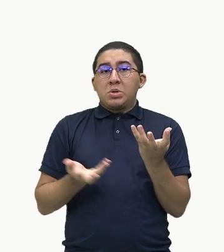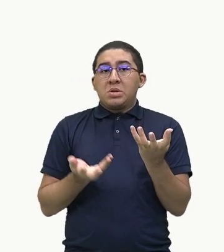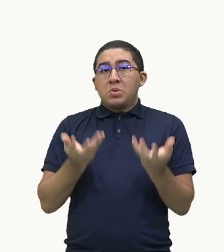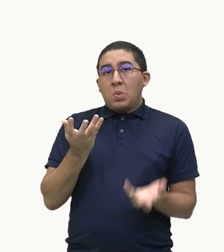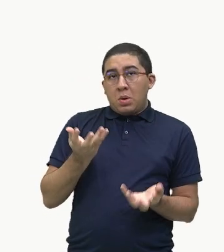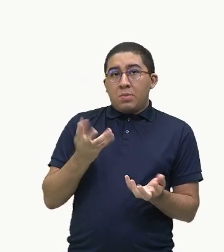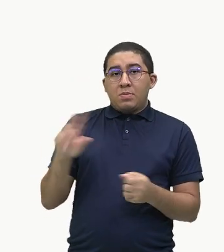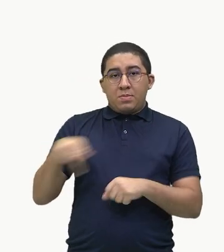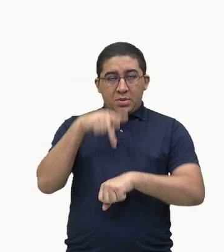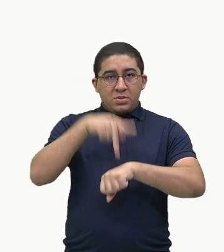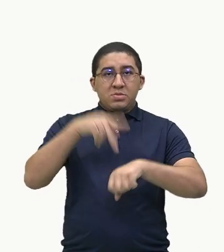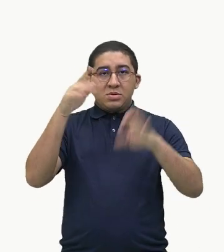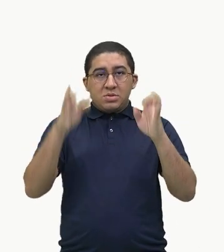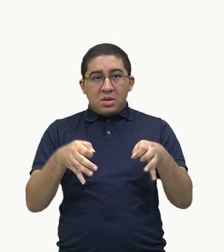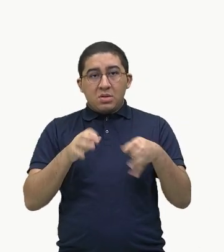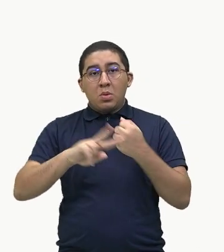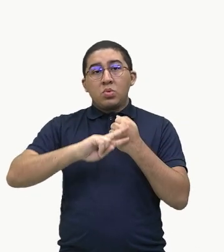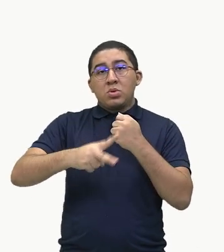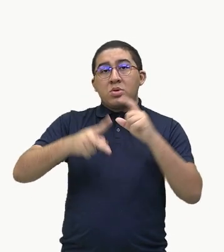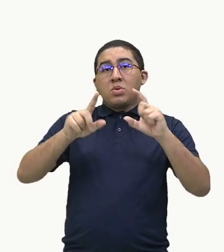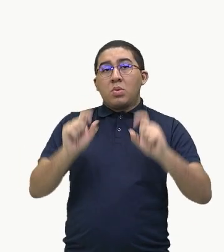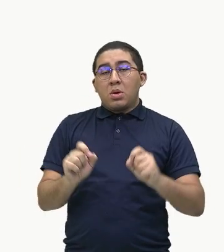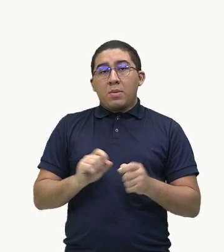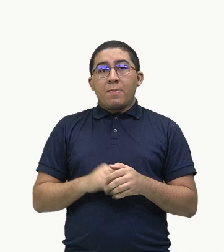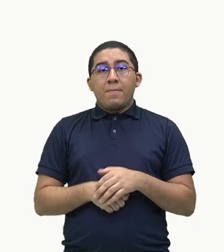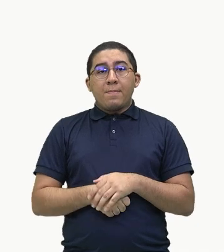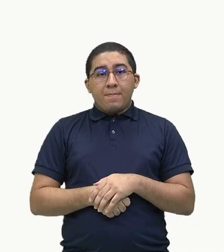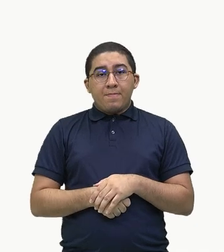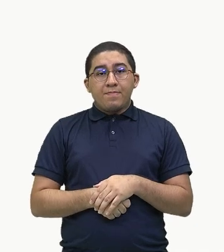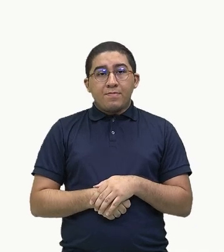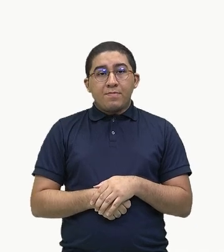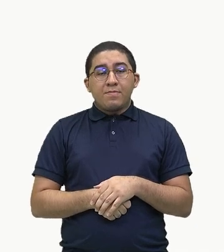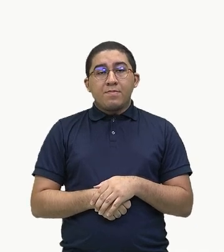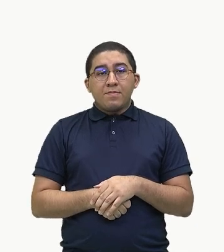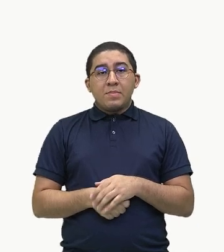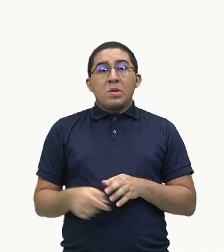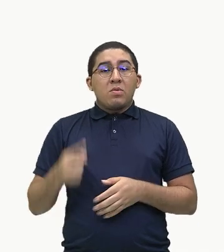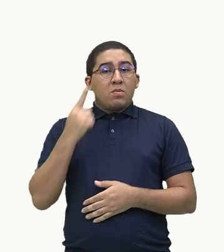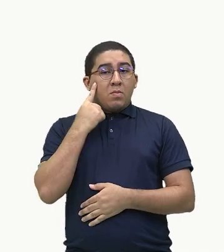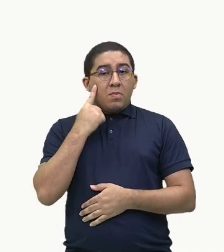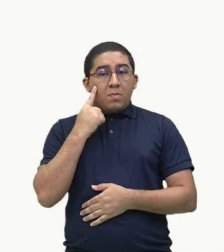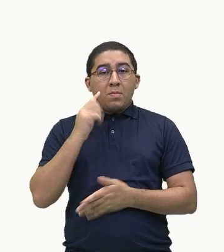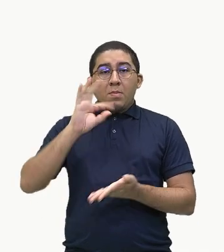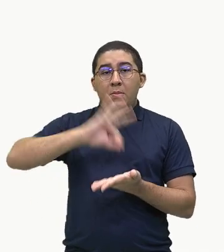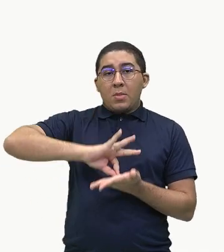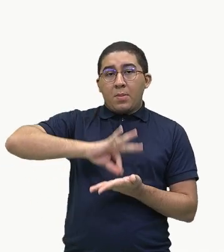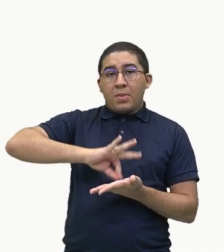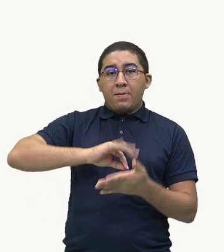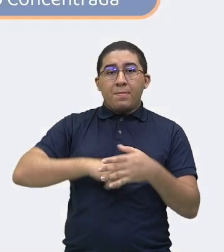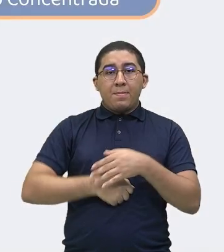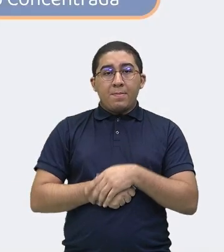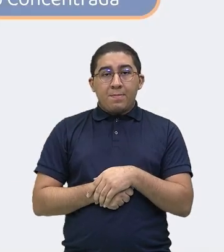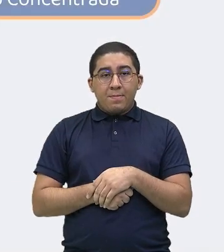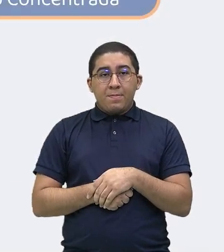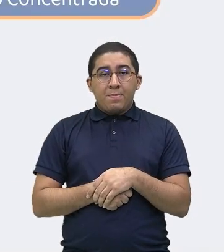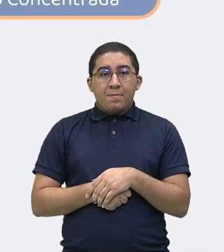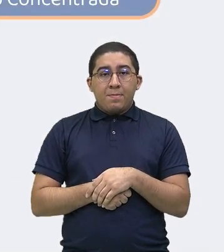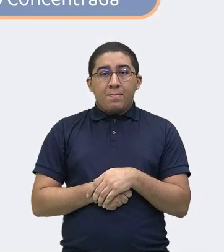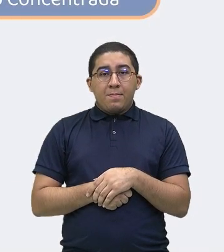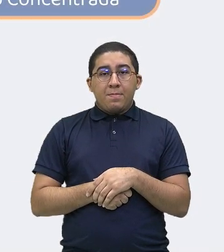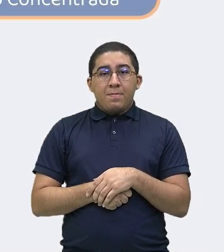nosso país, resultando aí no que eles chamam de 4 Brasis. Vamos observar o mapa? Aí nós temos